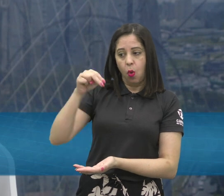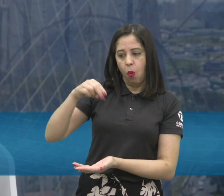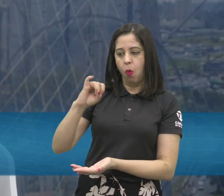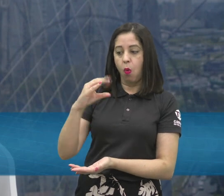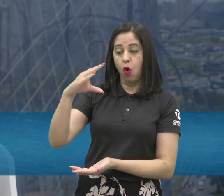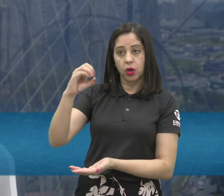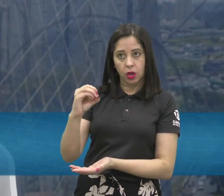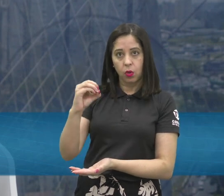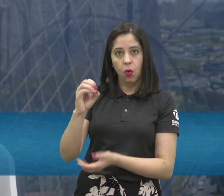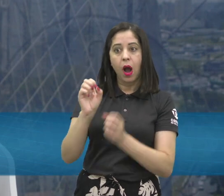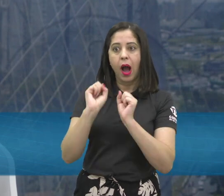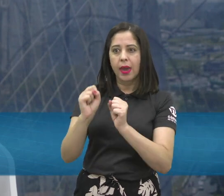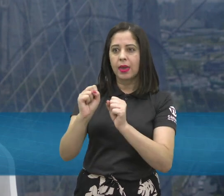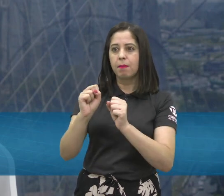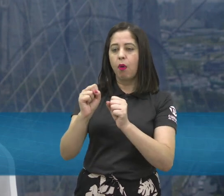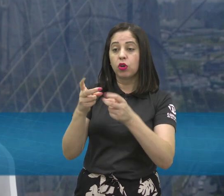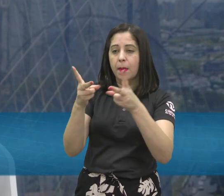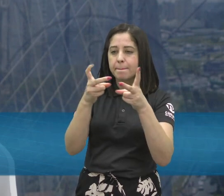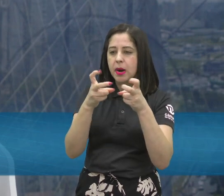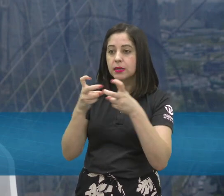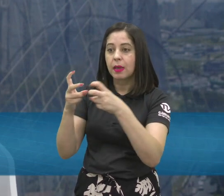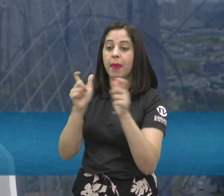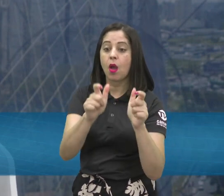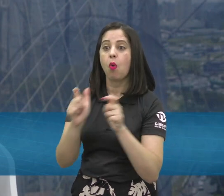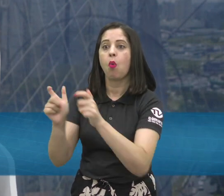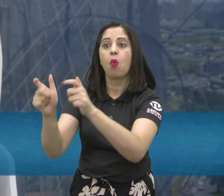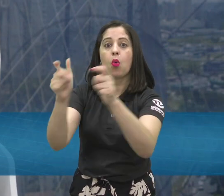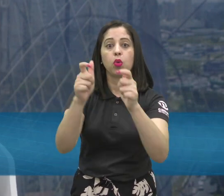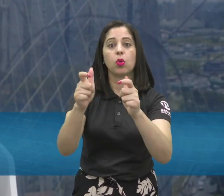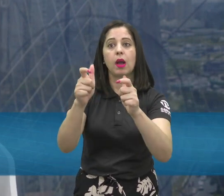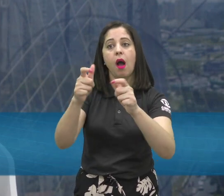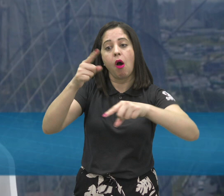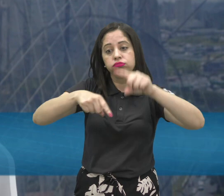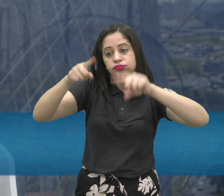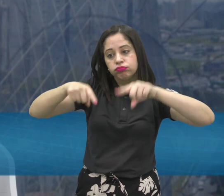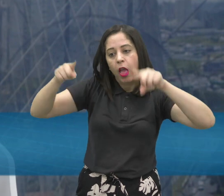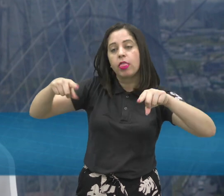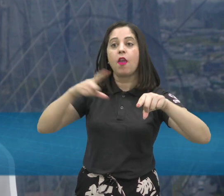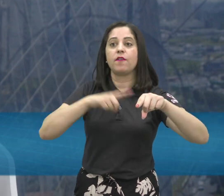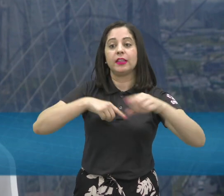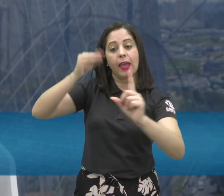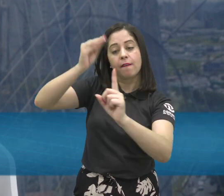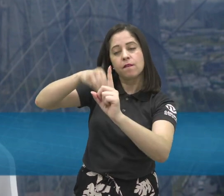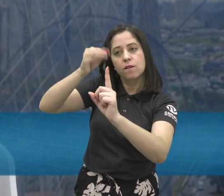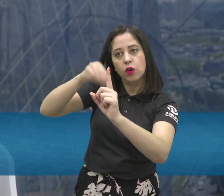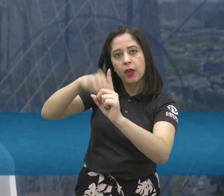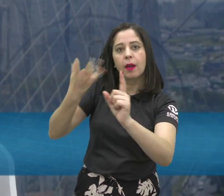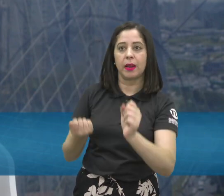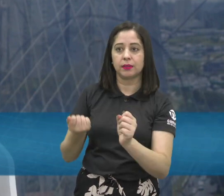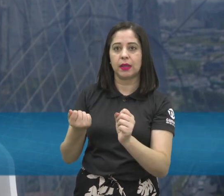de situações de vulnerabilidades, dos níveis, né, que existem essa vulnerabilidade, da idade,